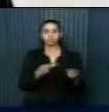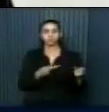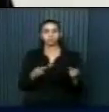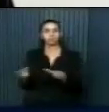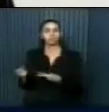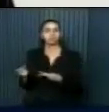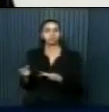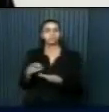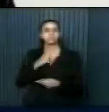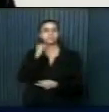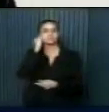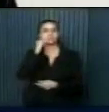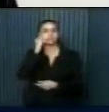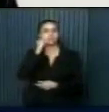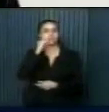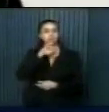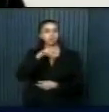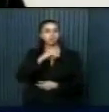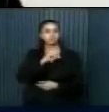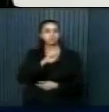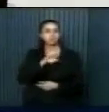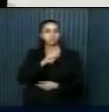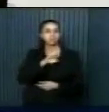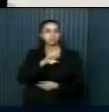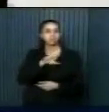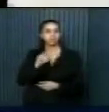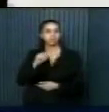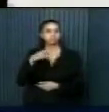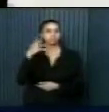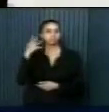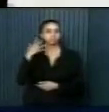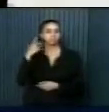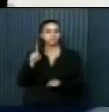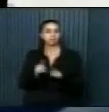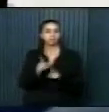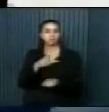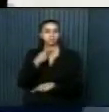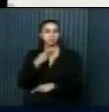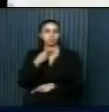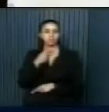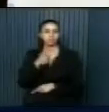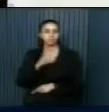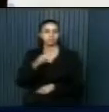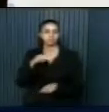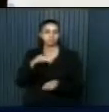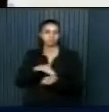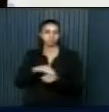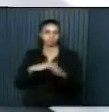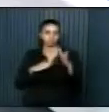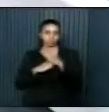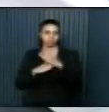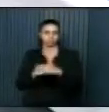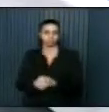palavra agora ao senador José Serra, que também disporá de 10 minutos para a sua exposição.